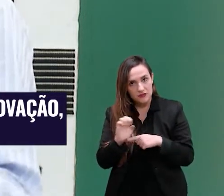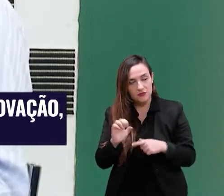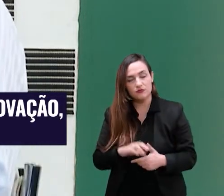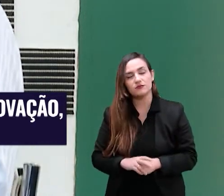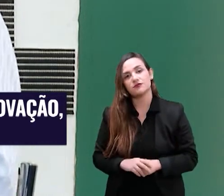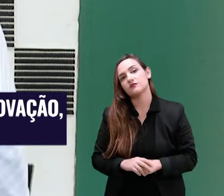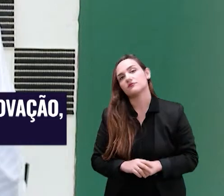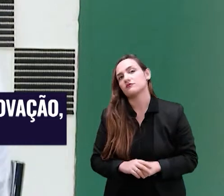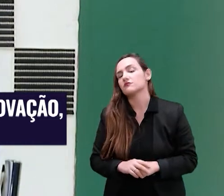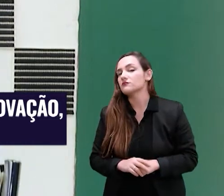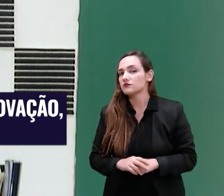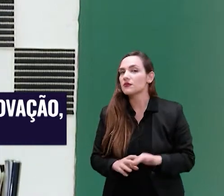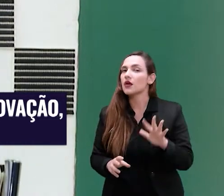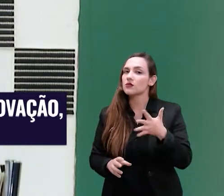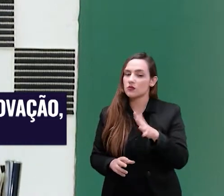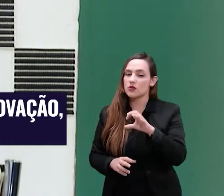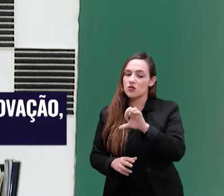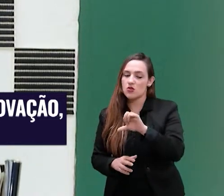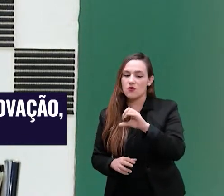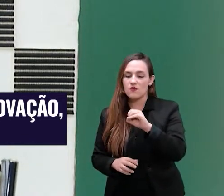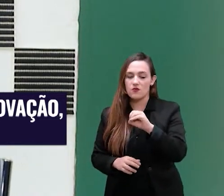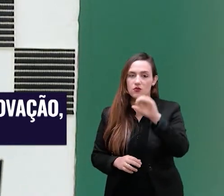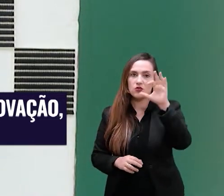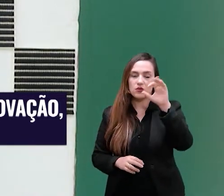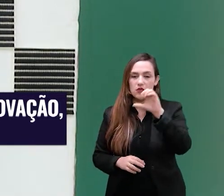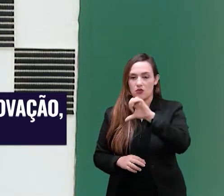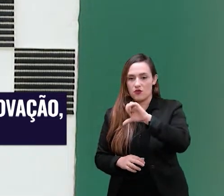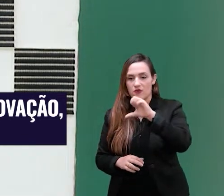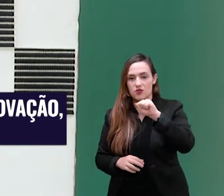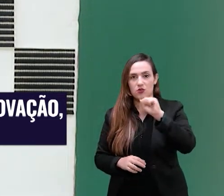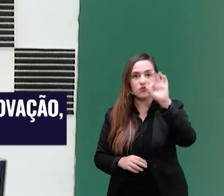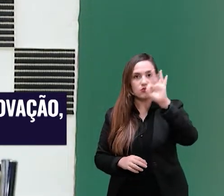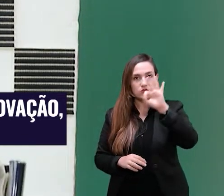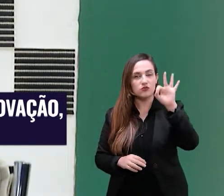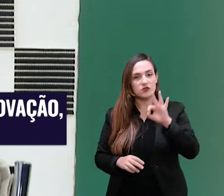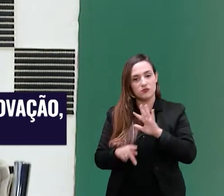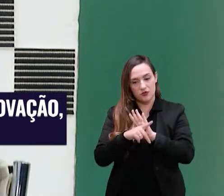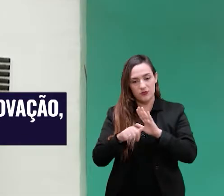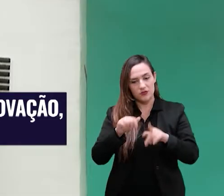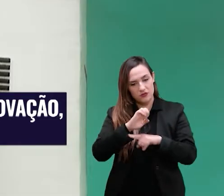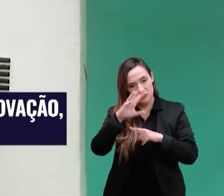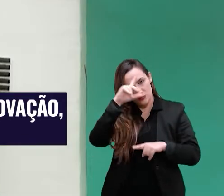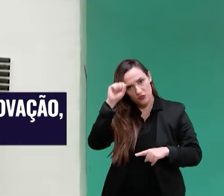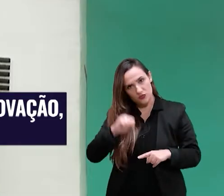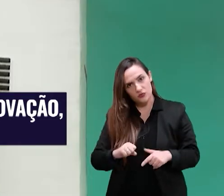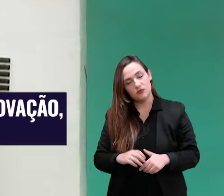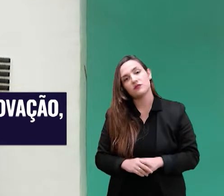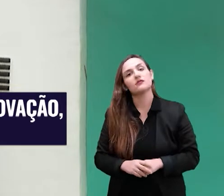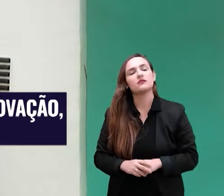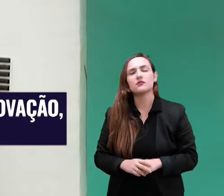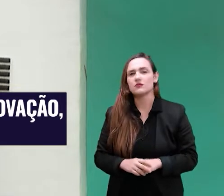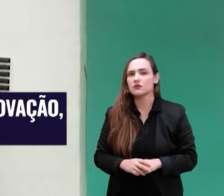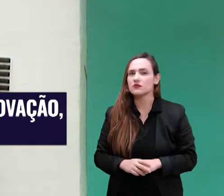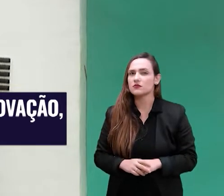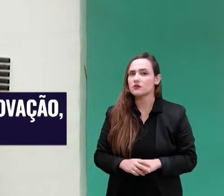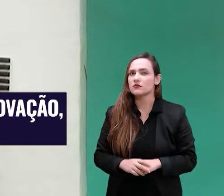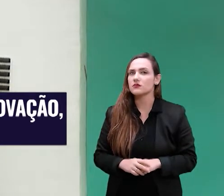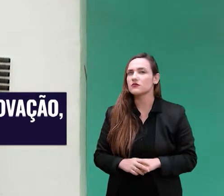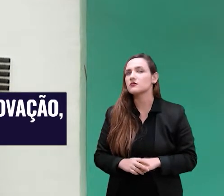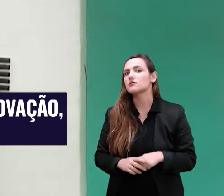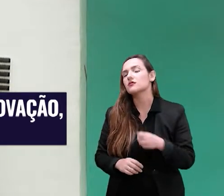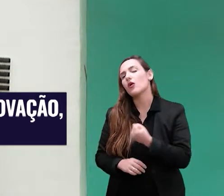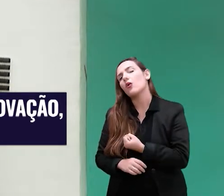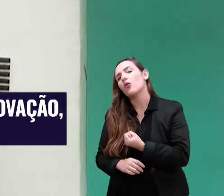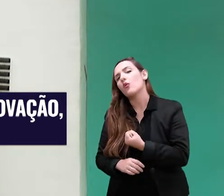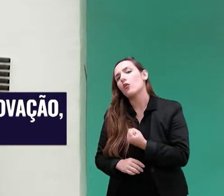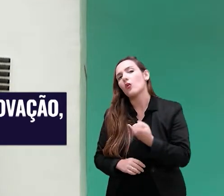Isso significa mais de 98% dos negócios em Mato Grosso do Sul. Mas, então, hoje Mato Grosso do Sul, ele está em que